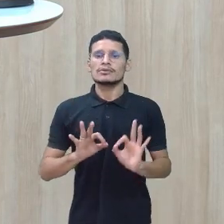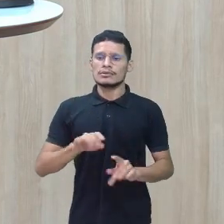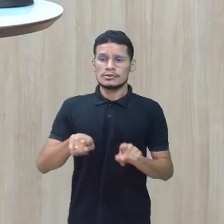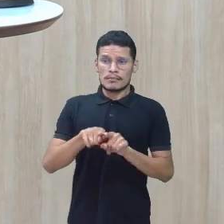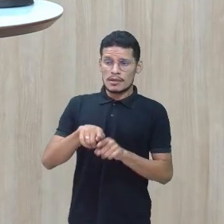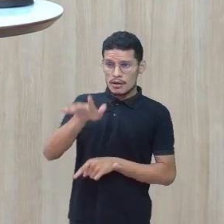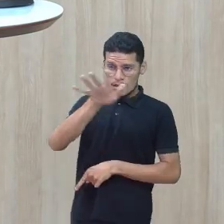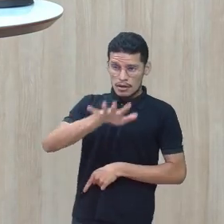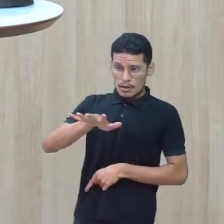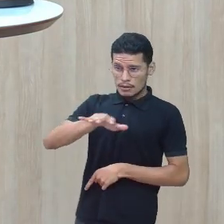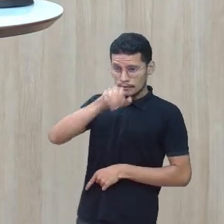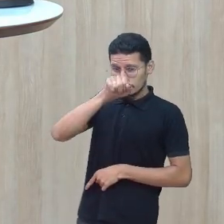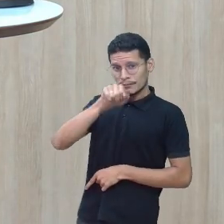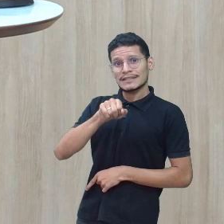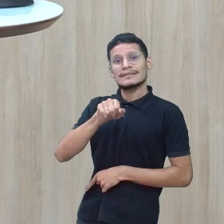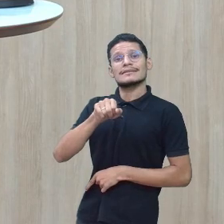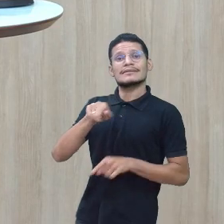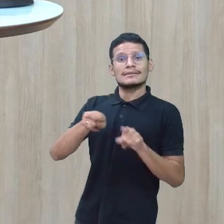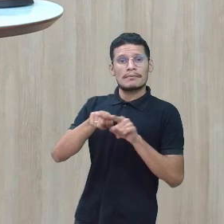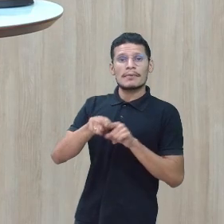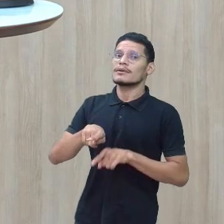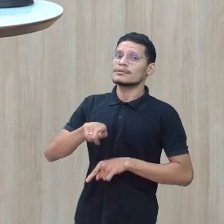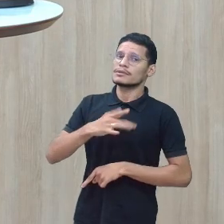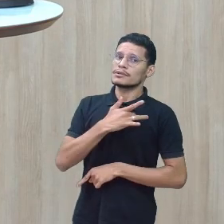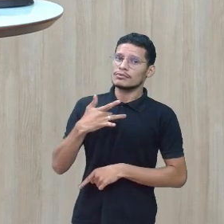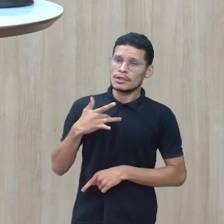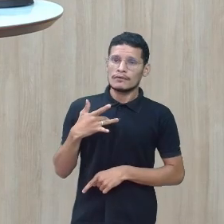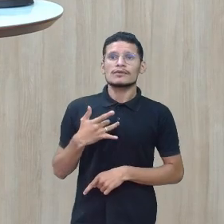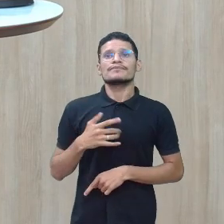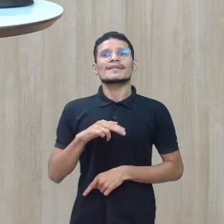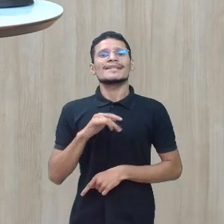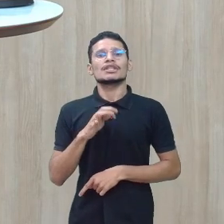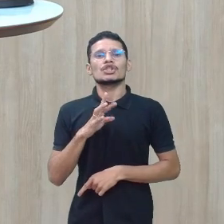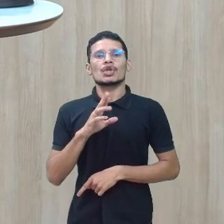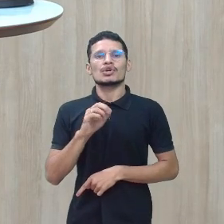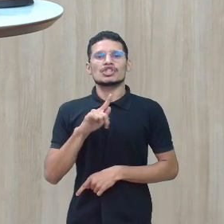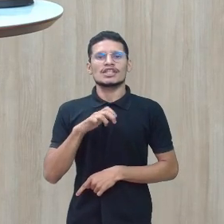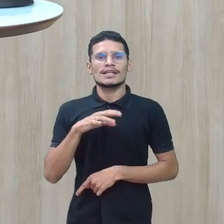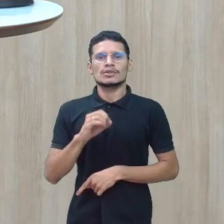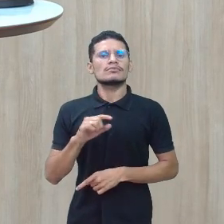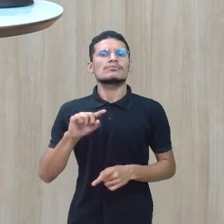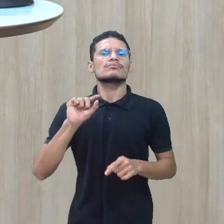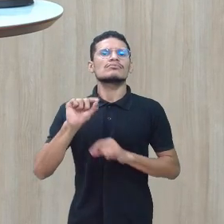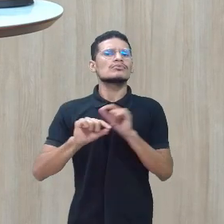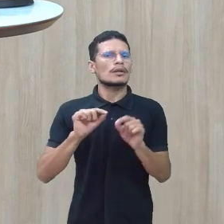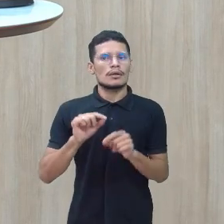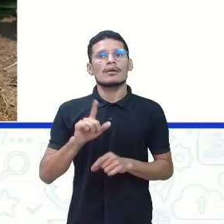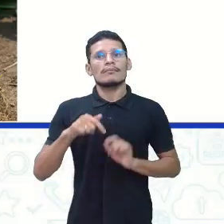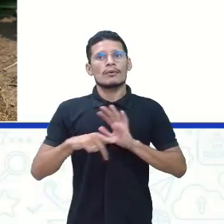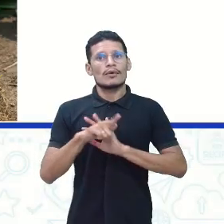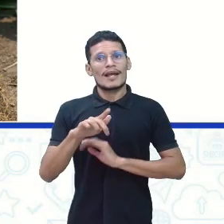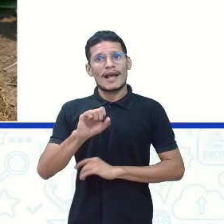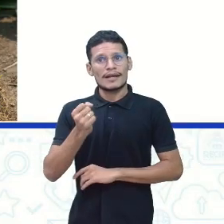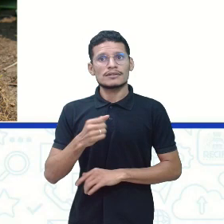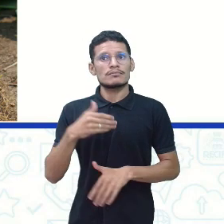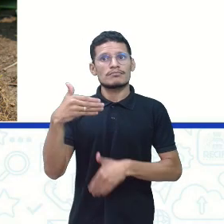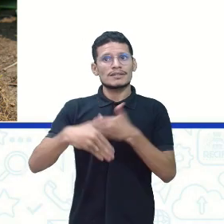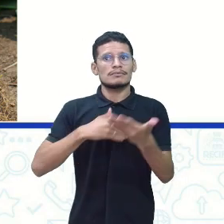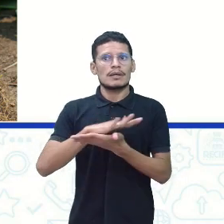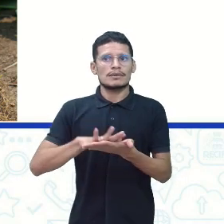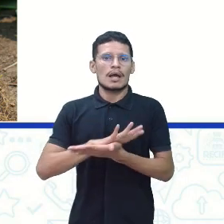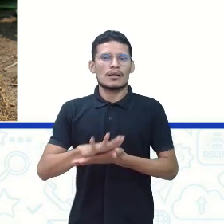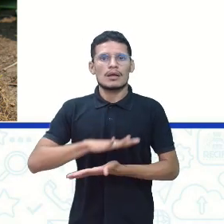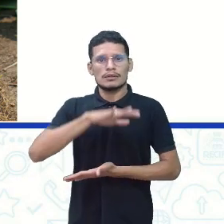também para a nossa sobrevivência. E o nitrogênio? O que é o nitrogênio? É um gás que não participa nem